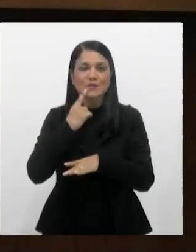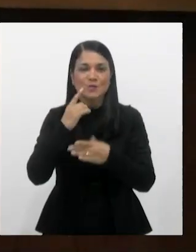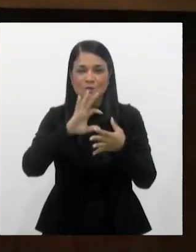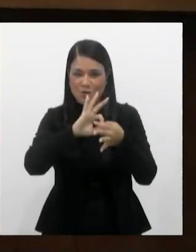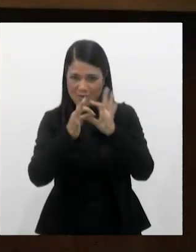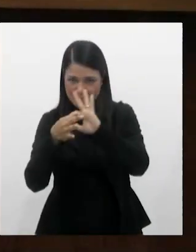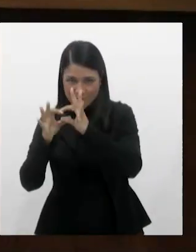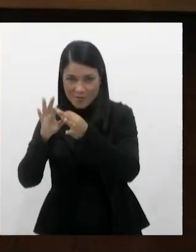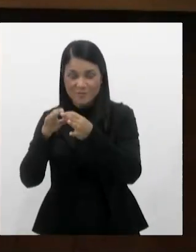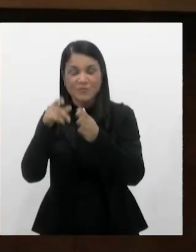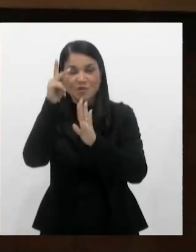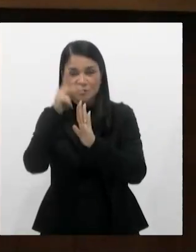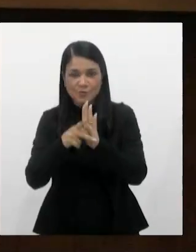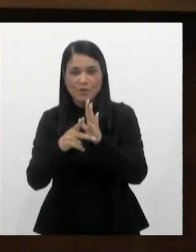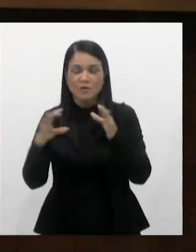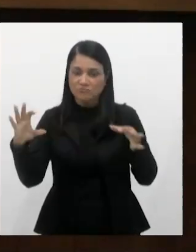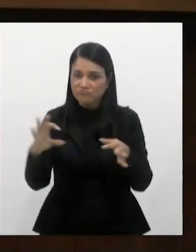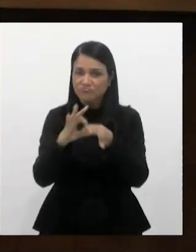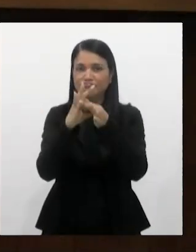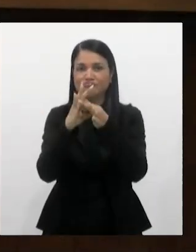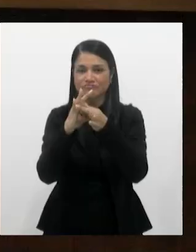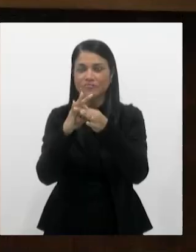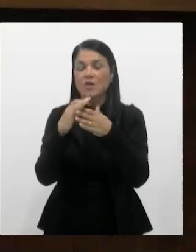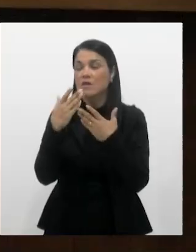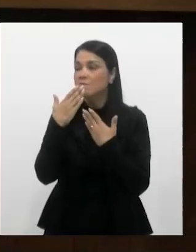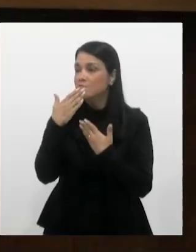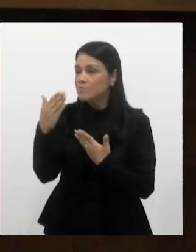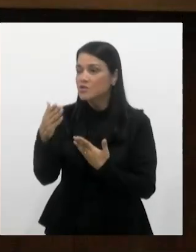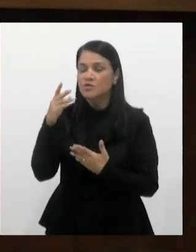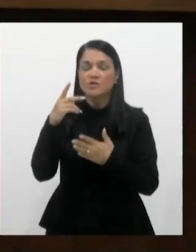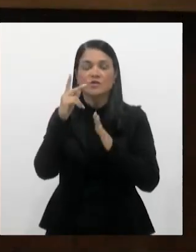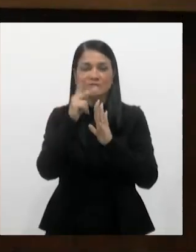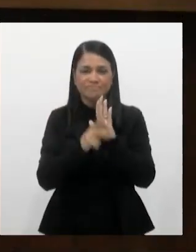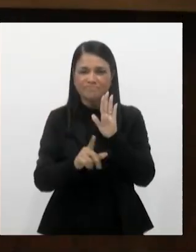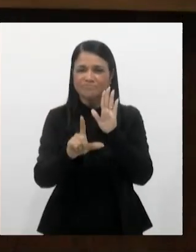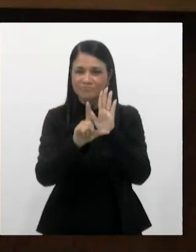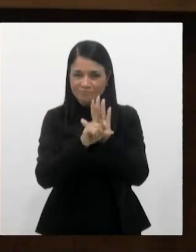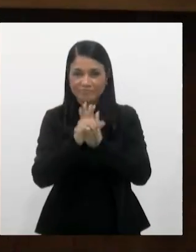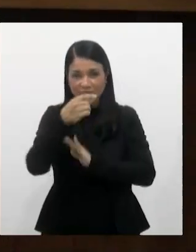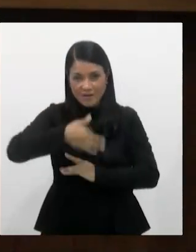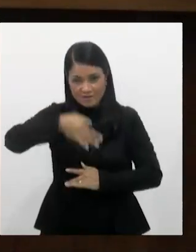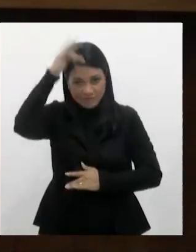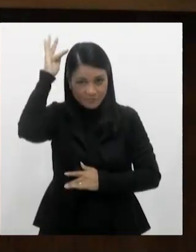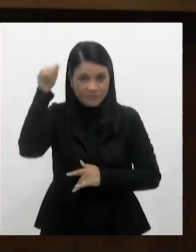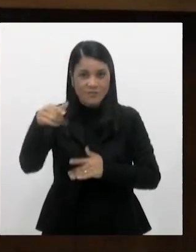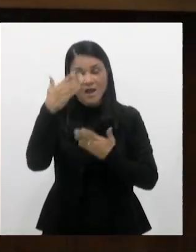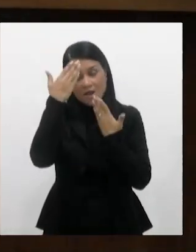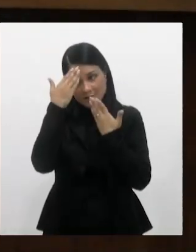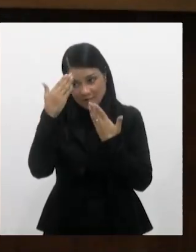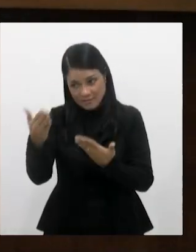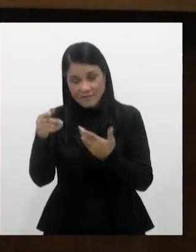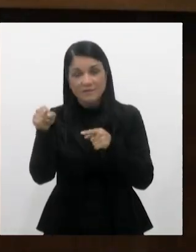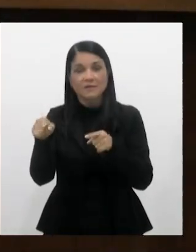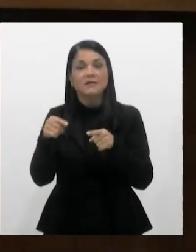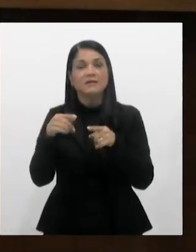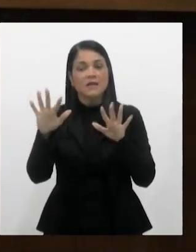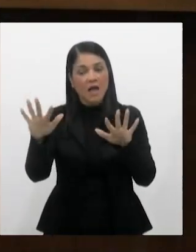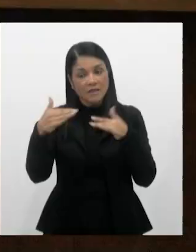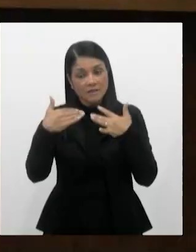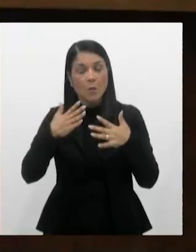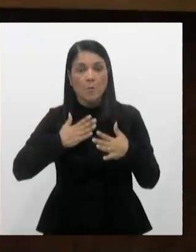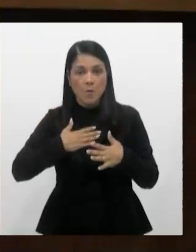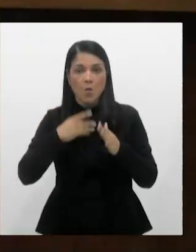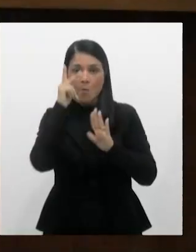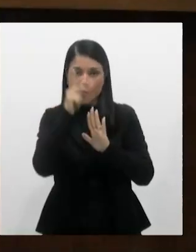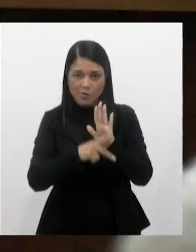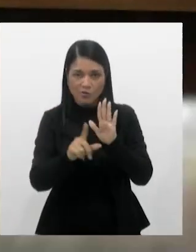somam. Mais uma vez, queria elogiar muito o deputado Fred Pacheco por essa sensibilidade, agradecer pelo projeto e chamar atenção para esse projeto meu que está